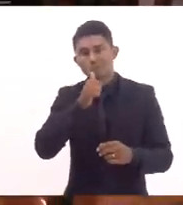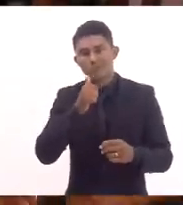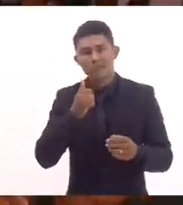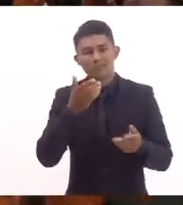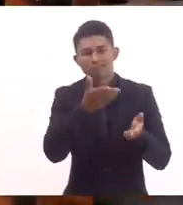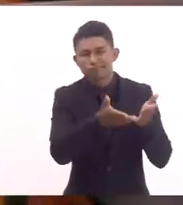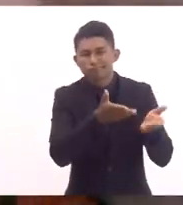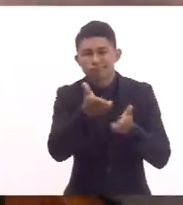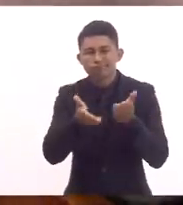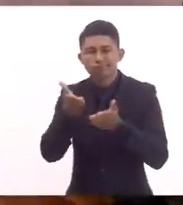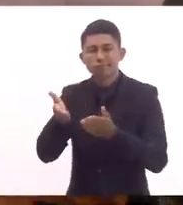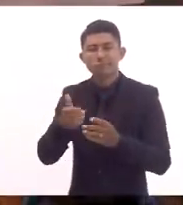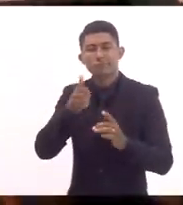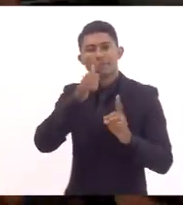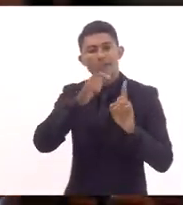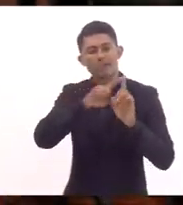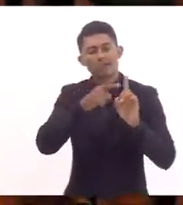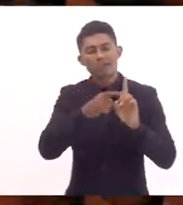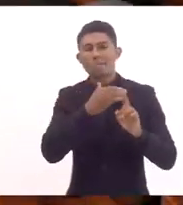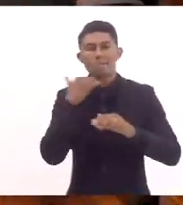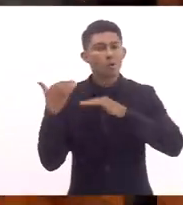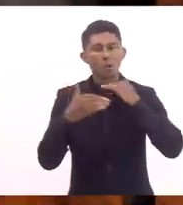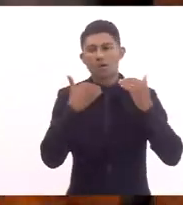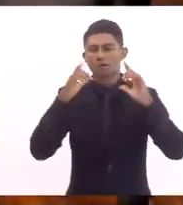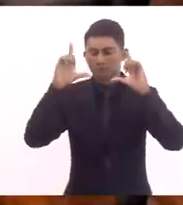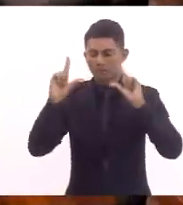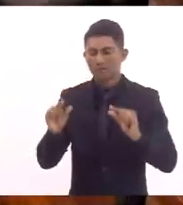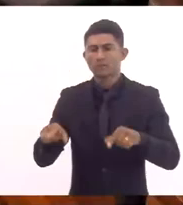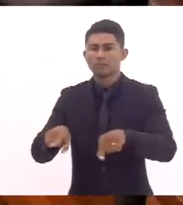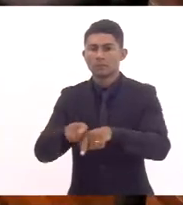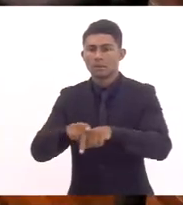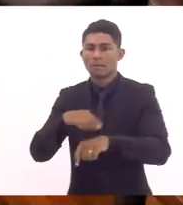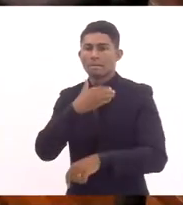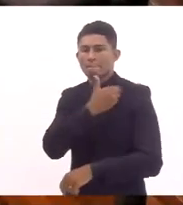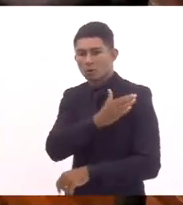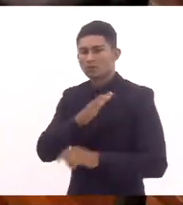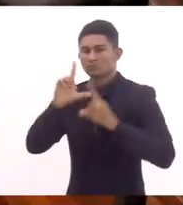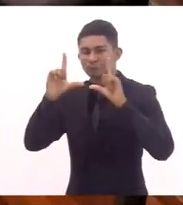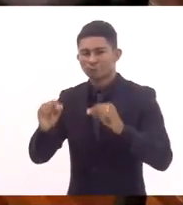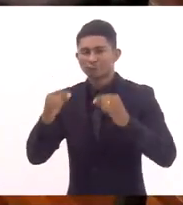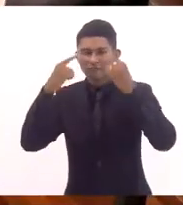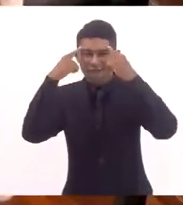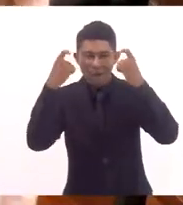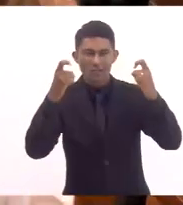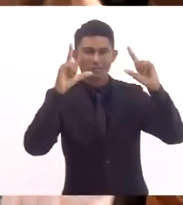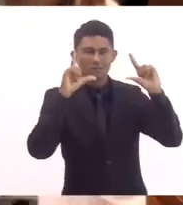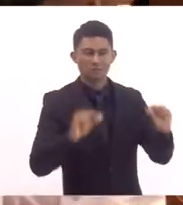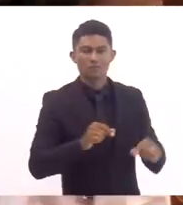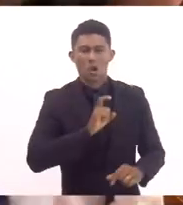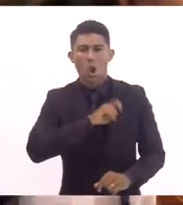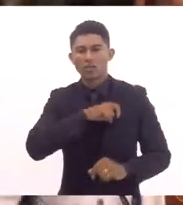para reduzir essa mortalidade vendo seus preconceitos o ódio EA violência